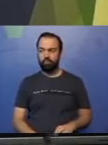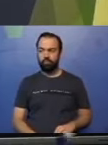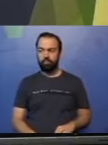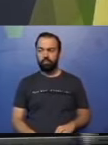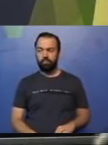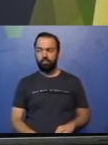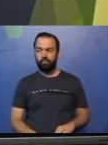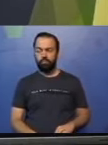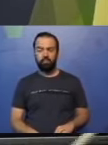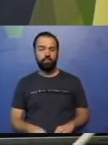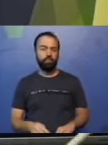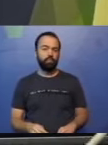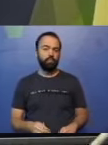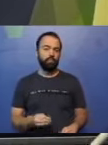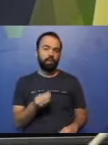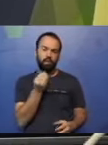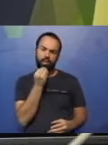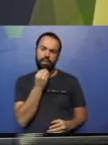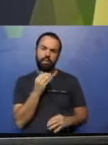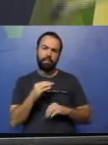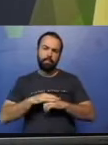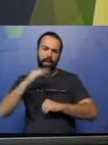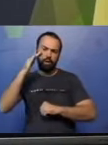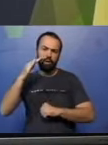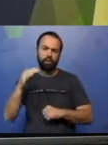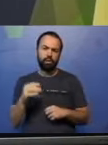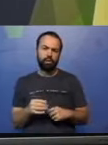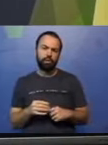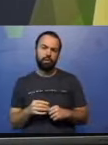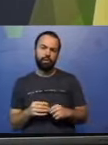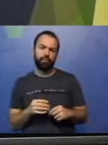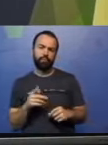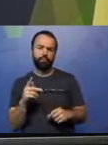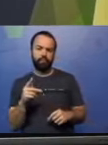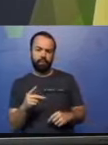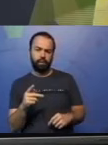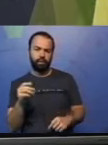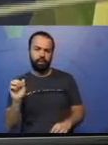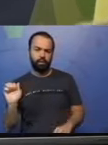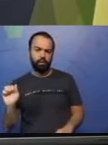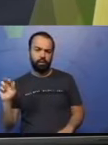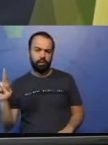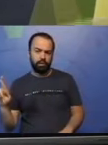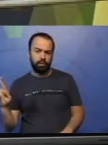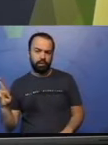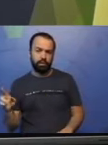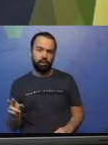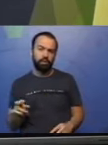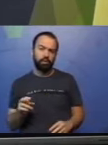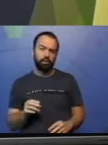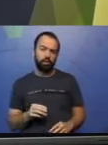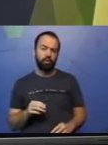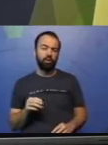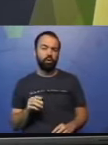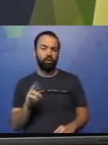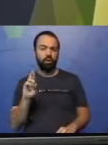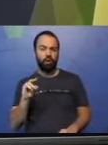O que tem mais chance de acontecer? Saiu par ou saiu